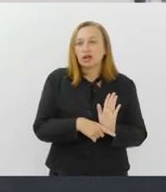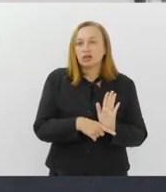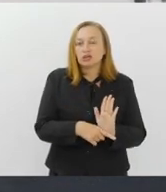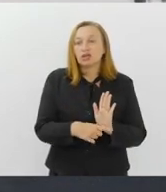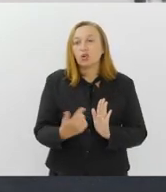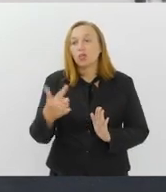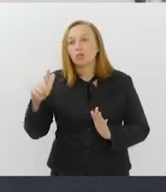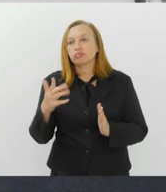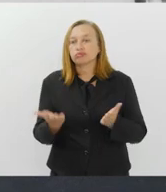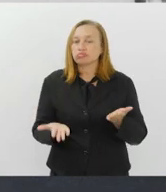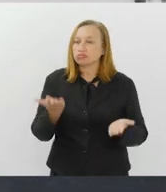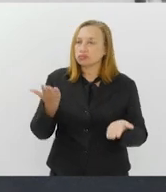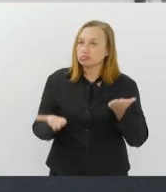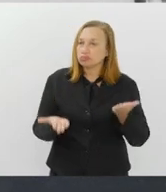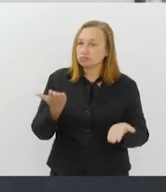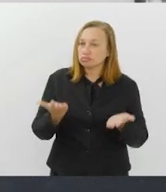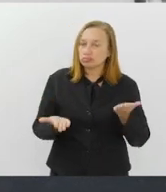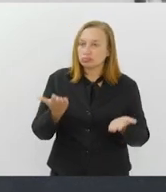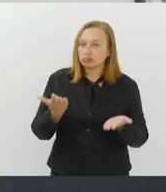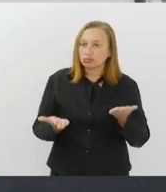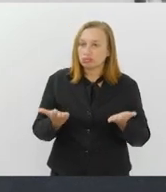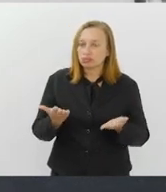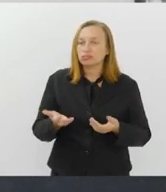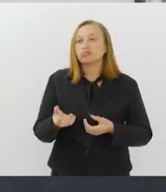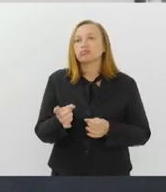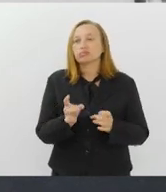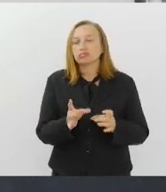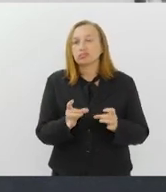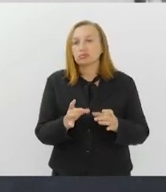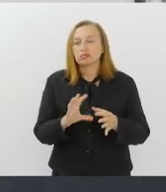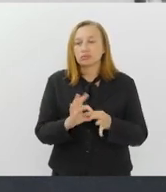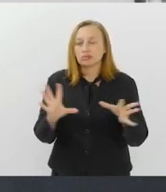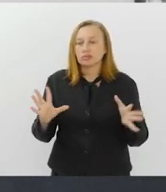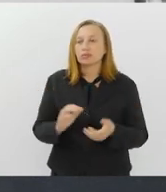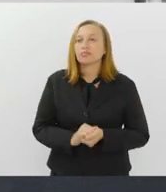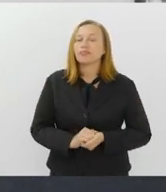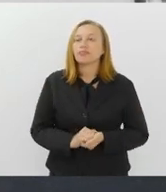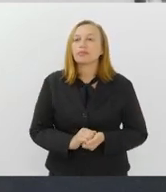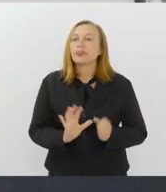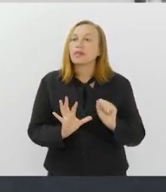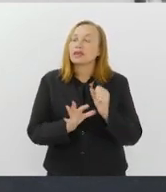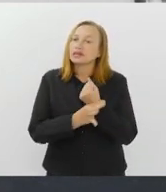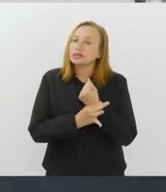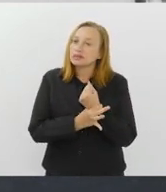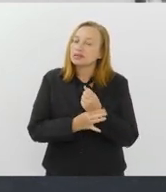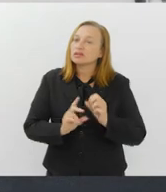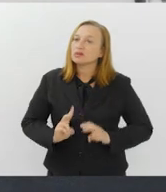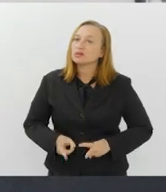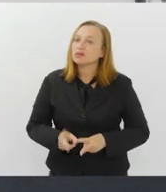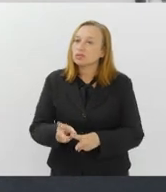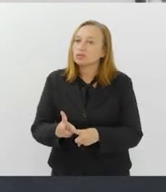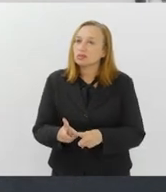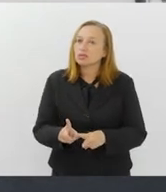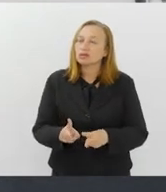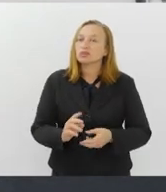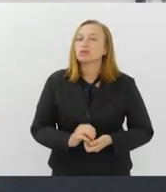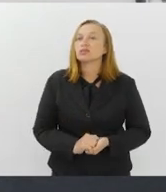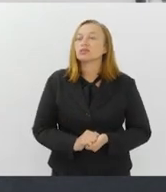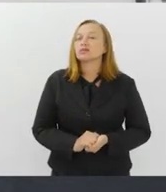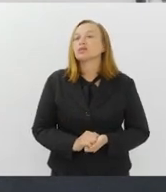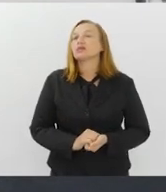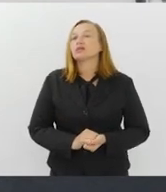equilíbrio econômico e comercialização aberta, garantindo a continuidade das